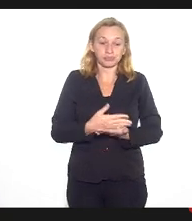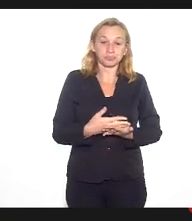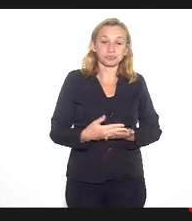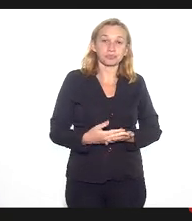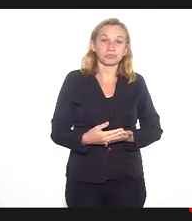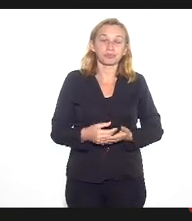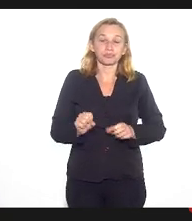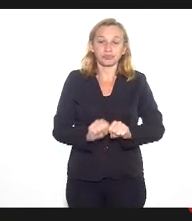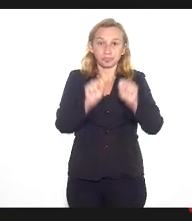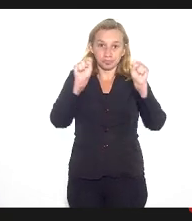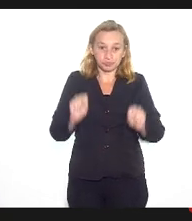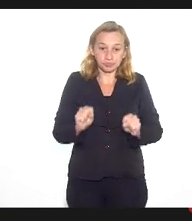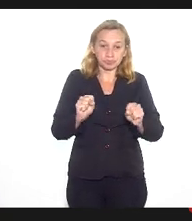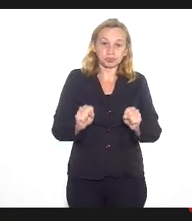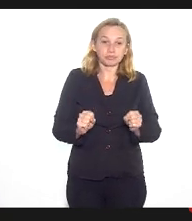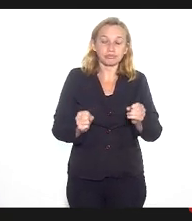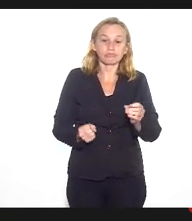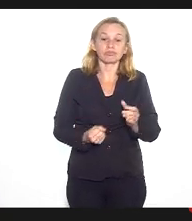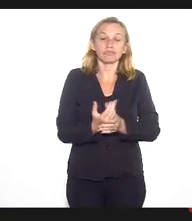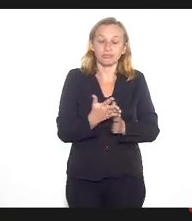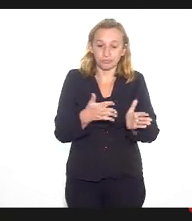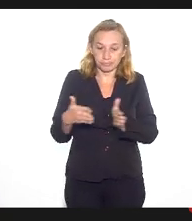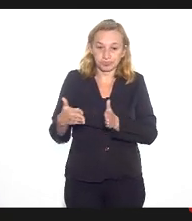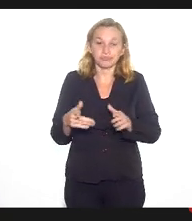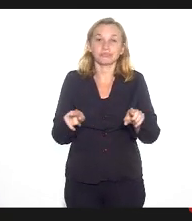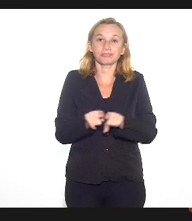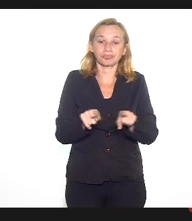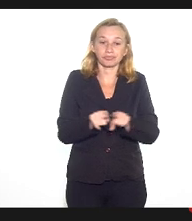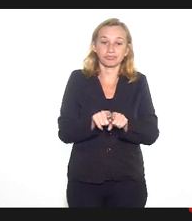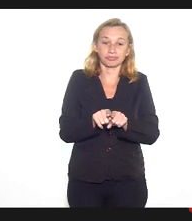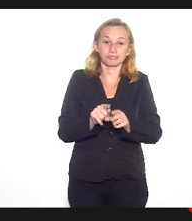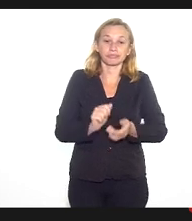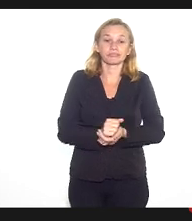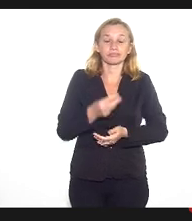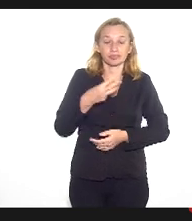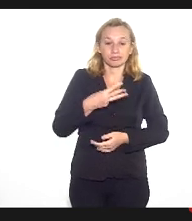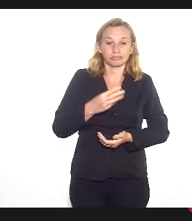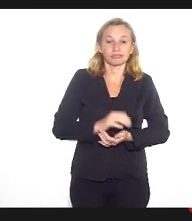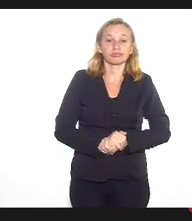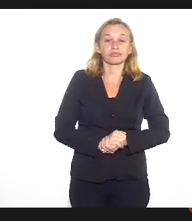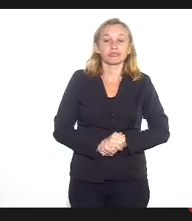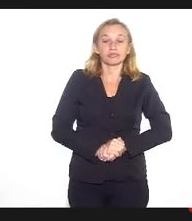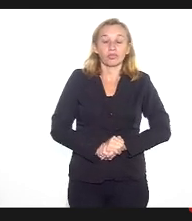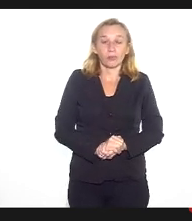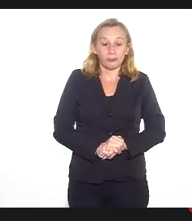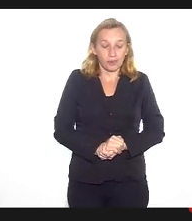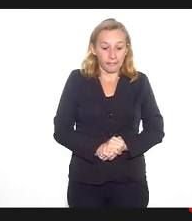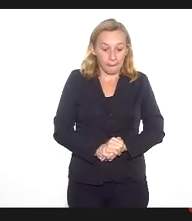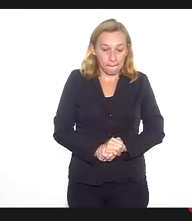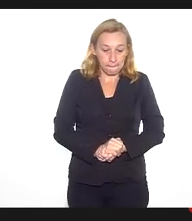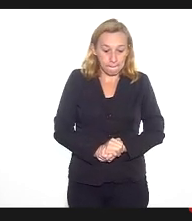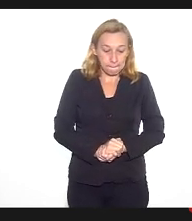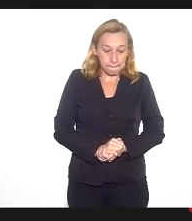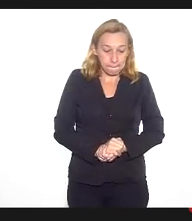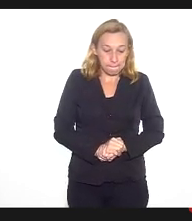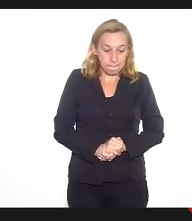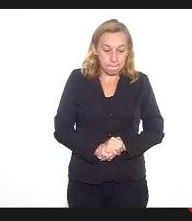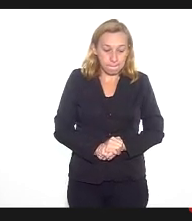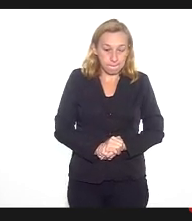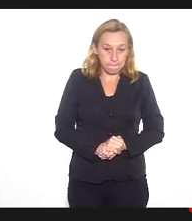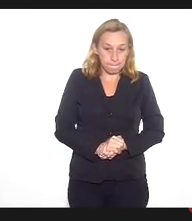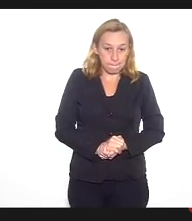o sistema integrado de processamento também aberto a terceiros. Tá bom? E com